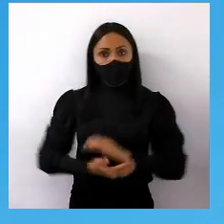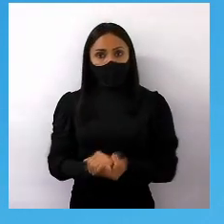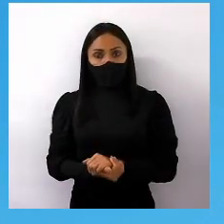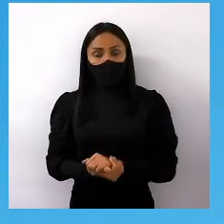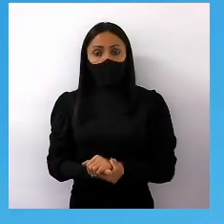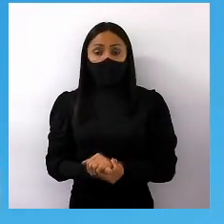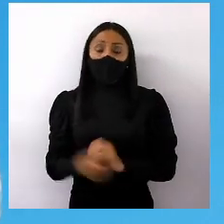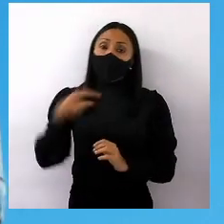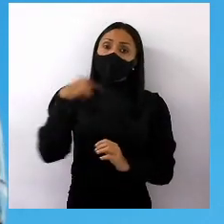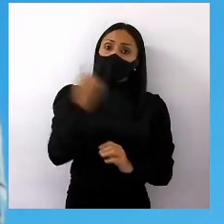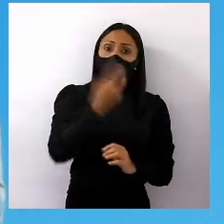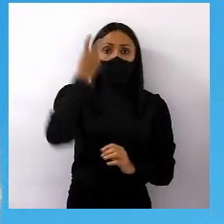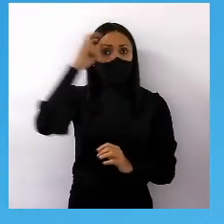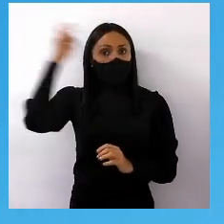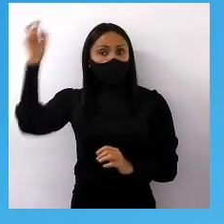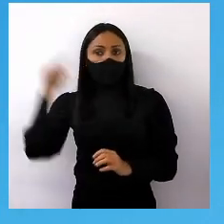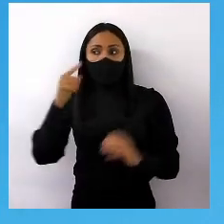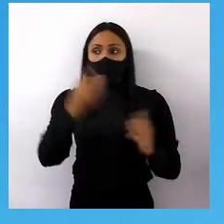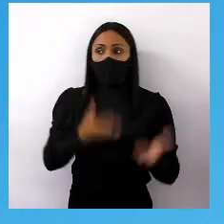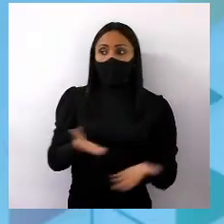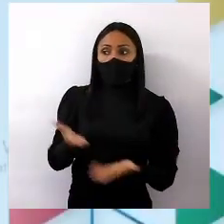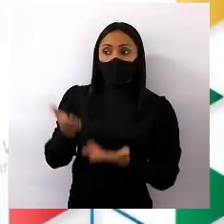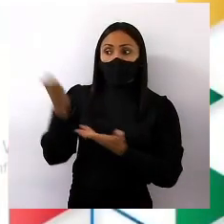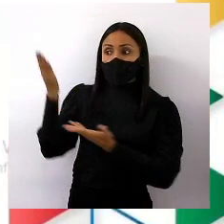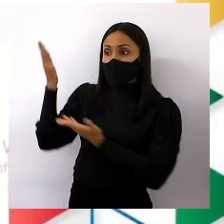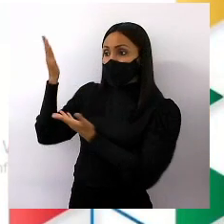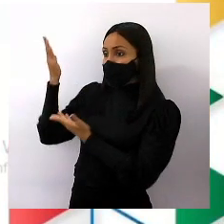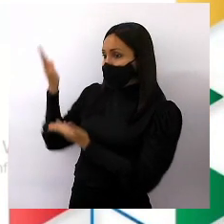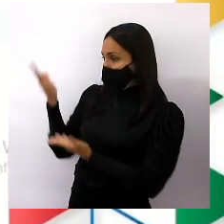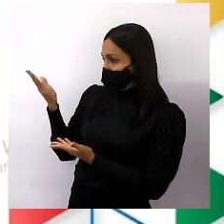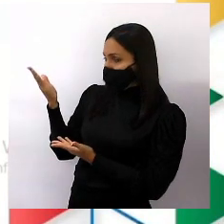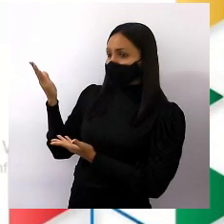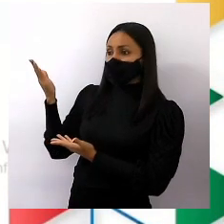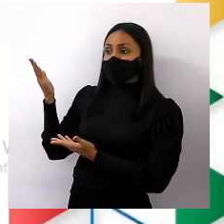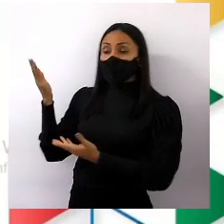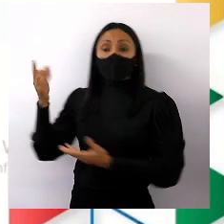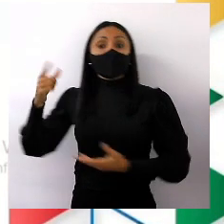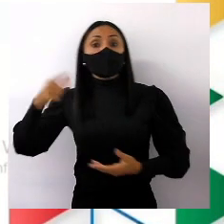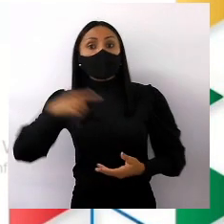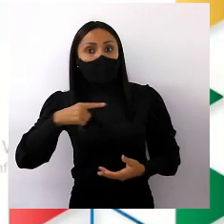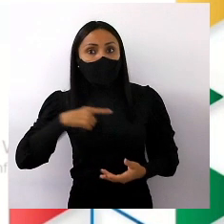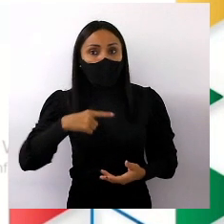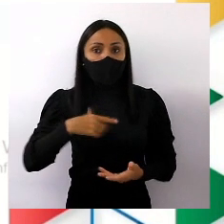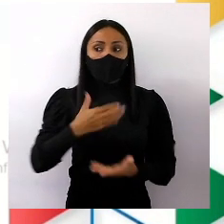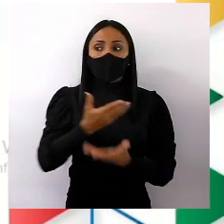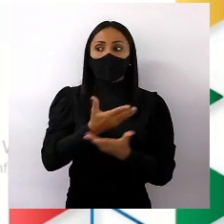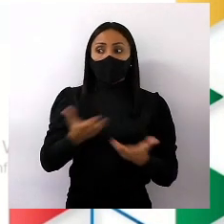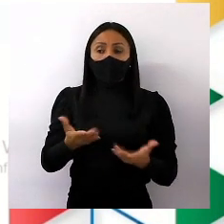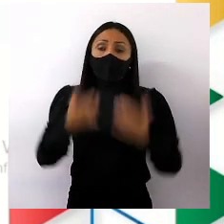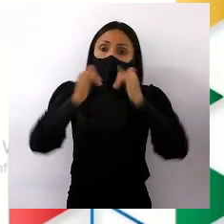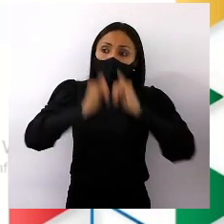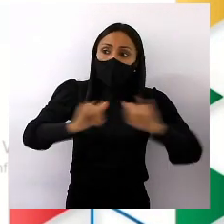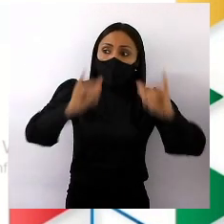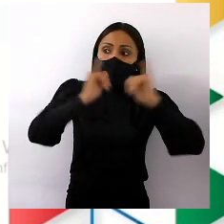nossa cultura. Aqui na tela nós temos algo interessante, não é isso? Aí tem até uma informação, né? Com 40